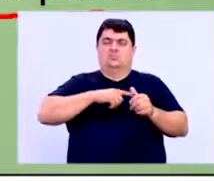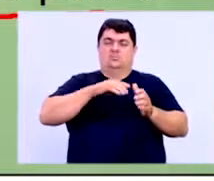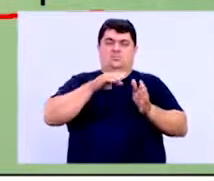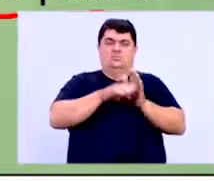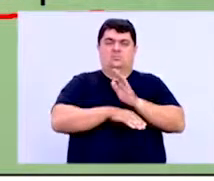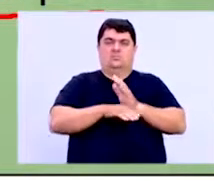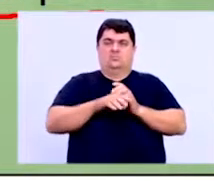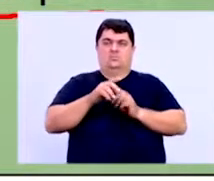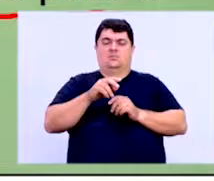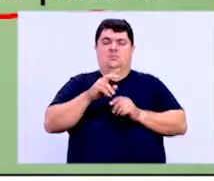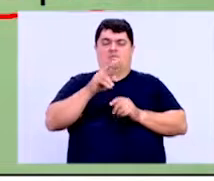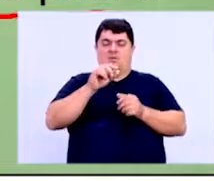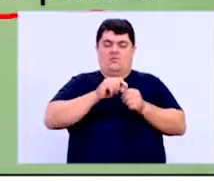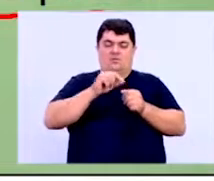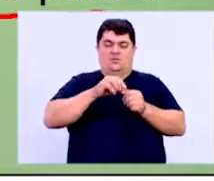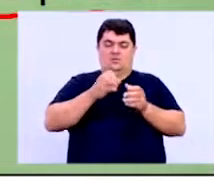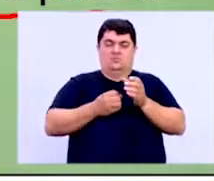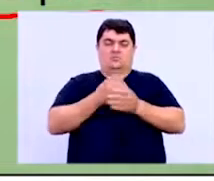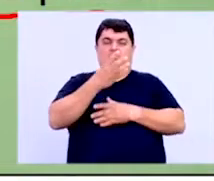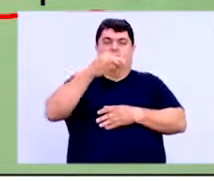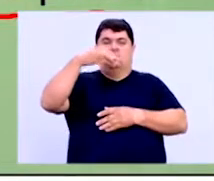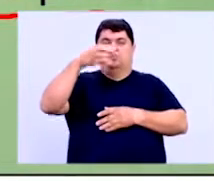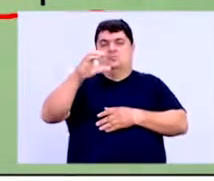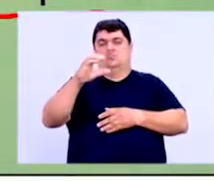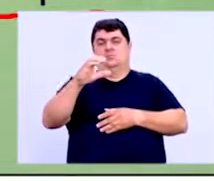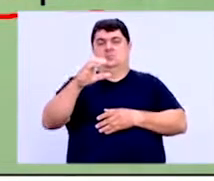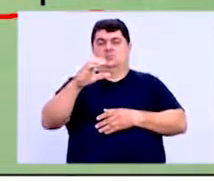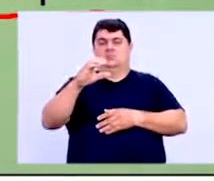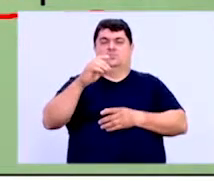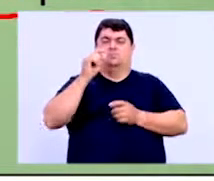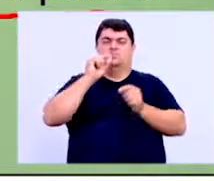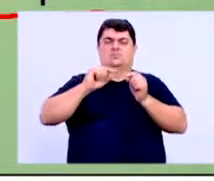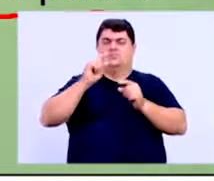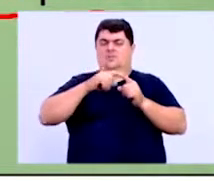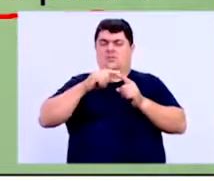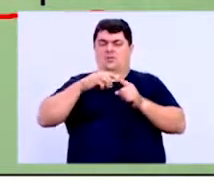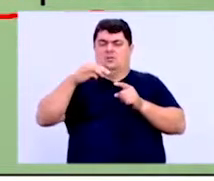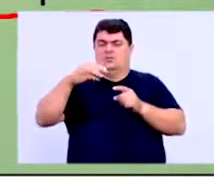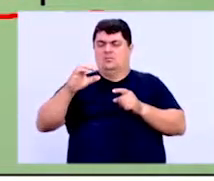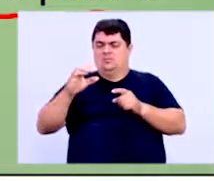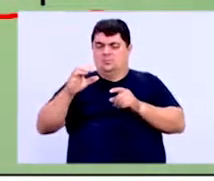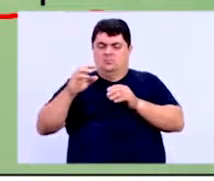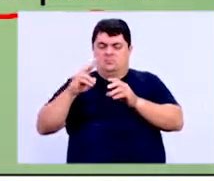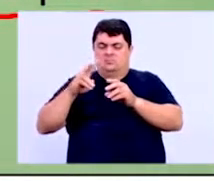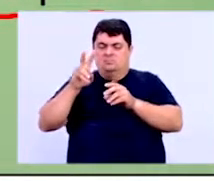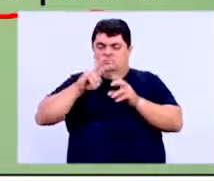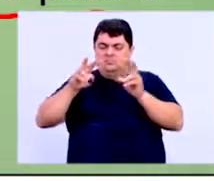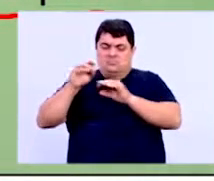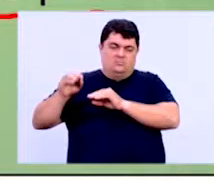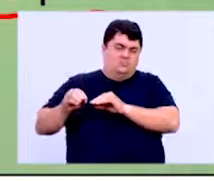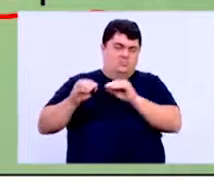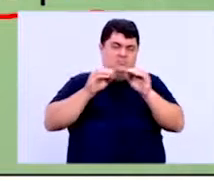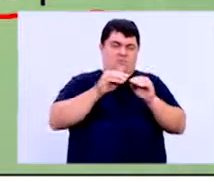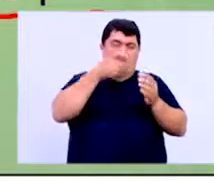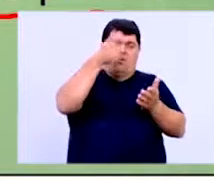despesas variáveis vai gerar a margem de contribuição. Isso significa o quê? É o valor que vai sobrar para a gente pagar nossas